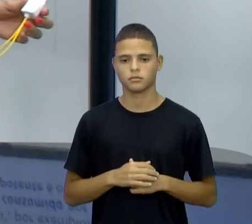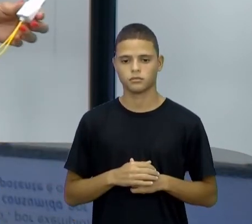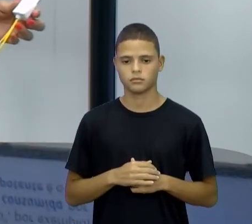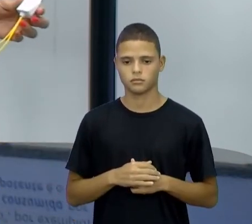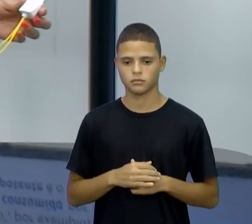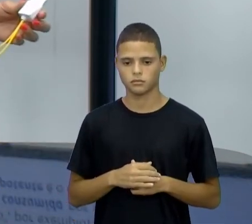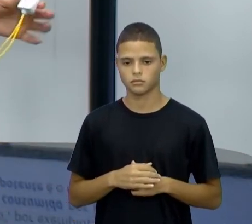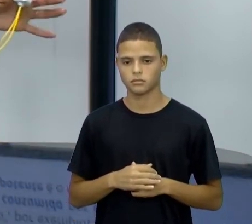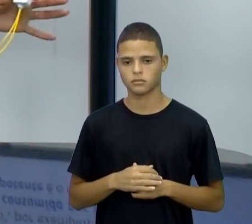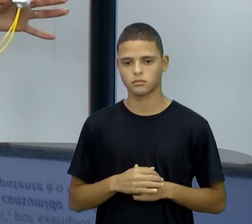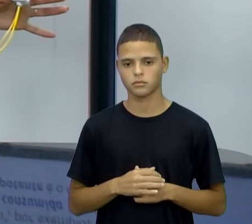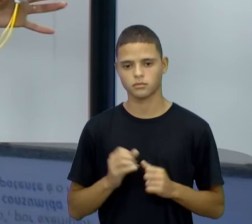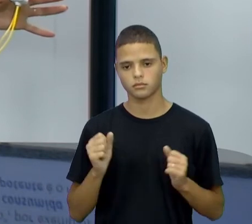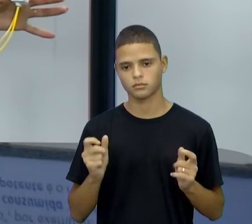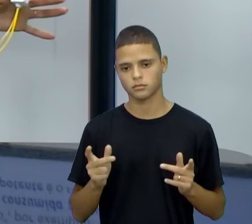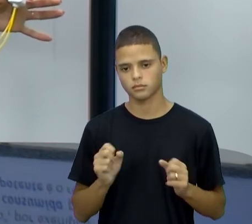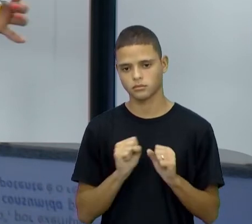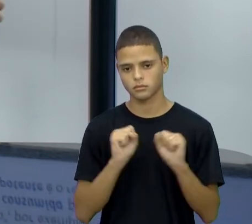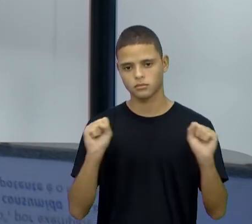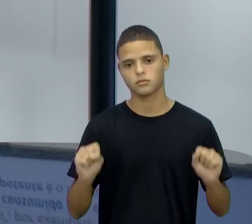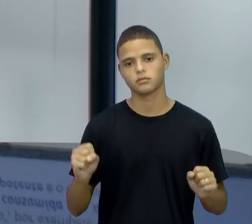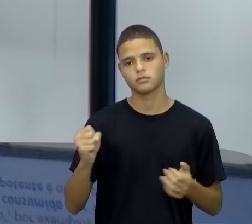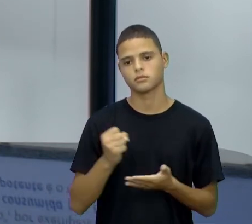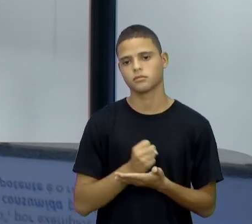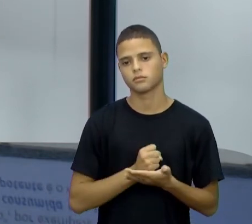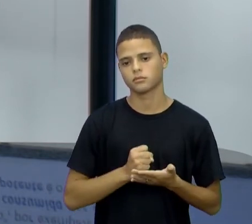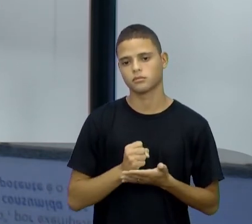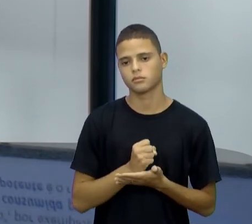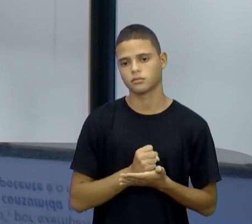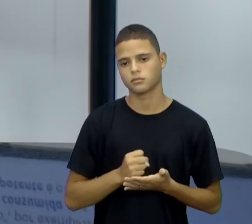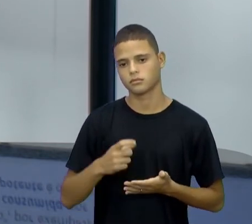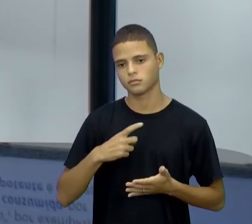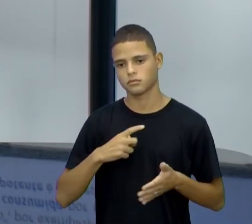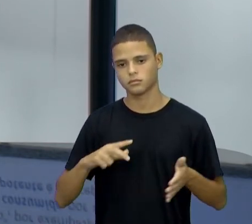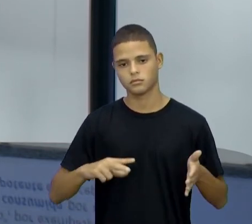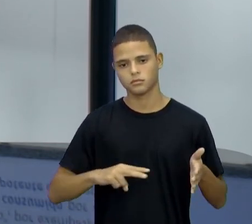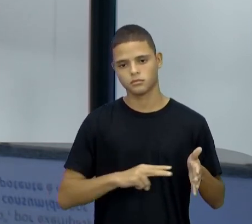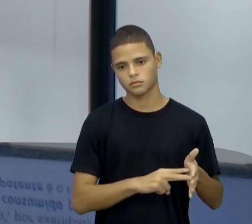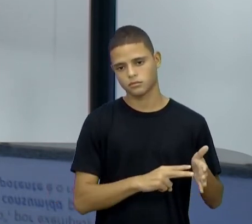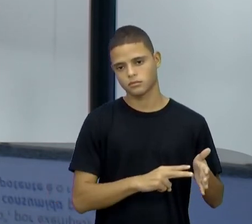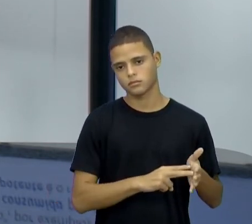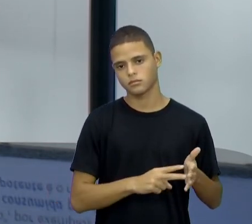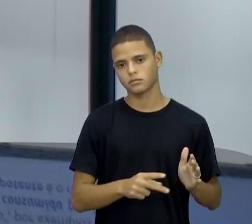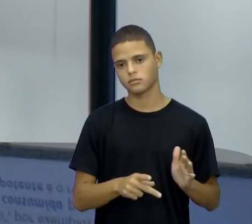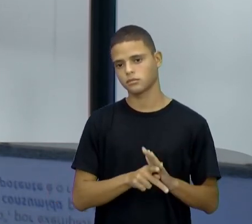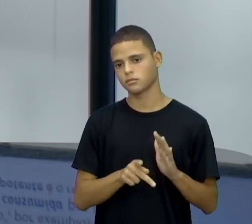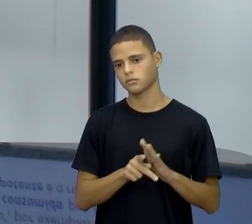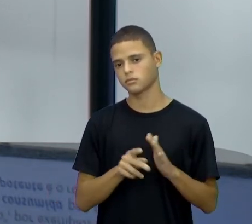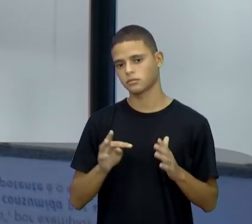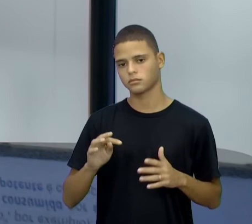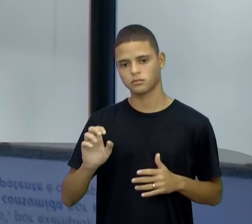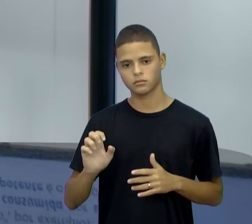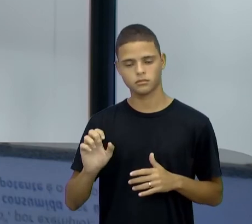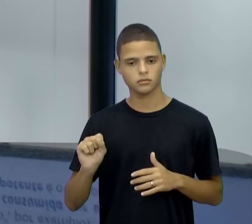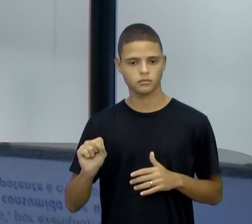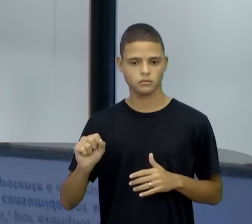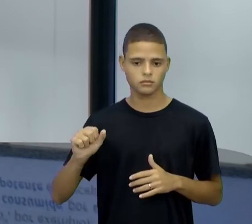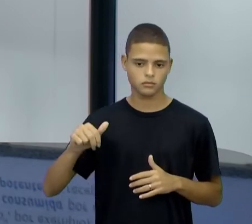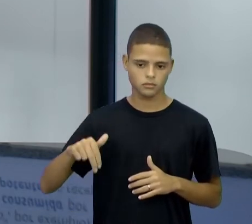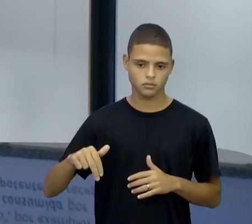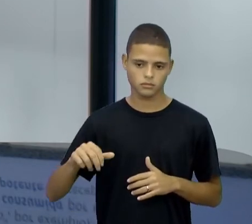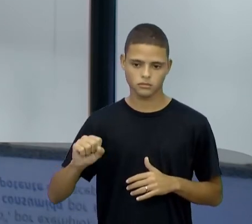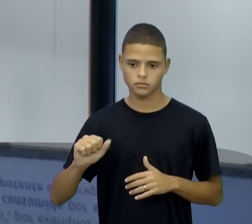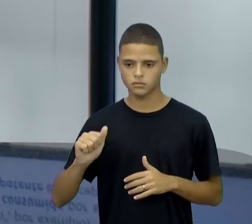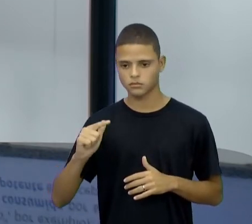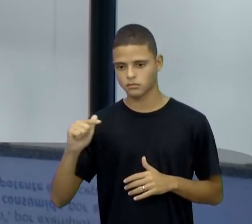caso, vai e volta. O circuito básico é isso. Então, o que está na tomada é a tensão, é um monte de cargas livres que não